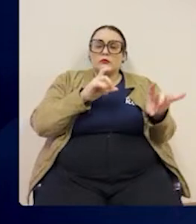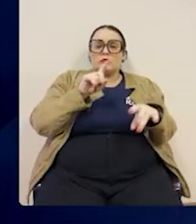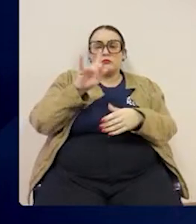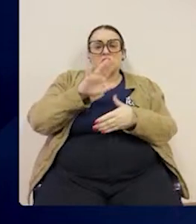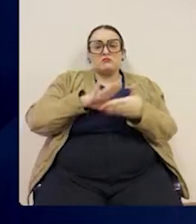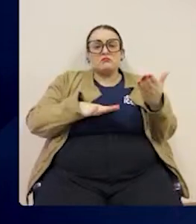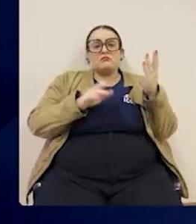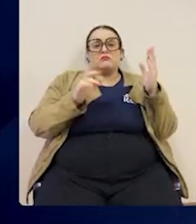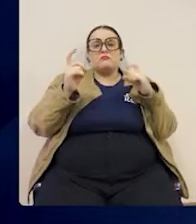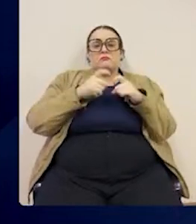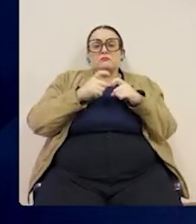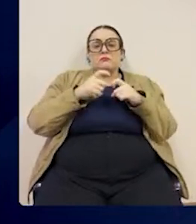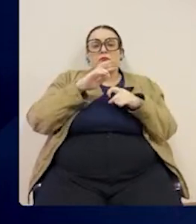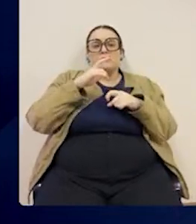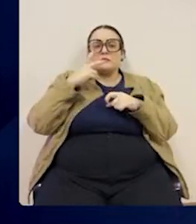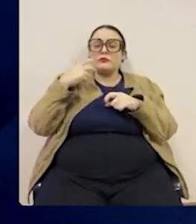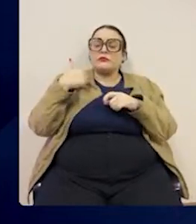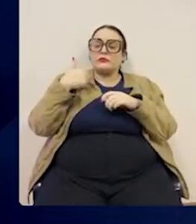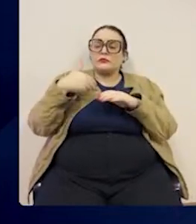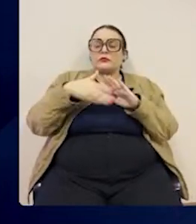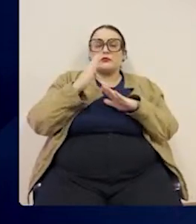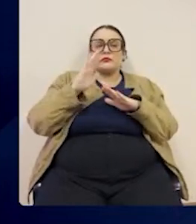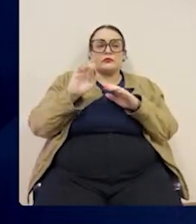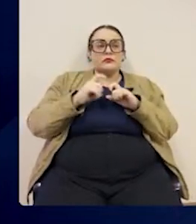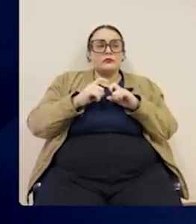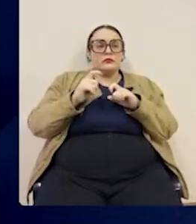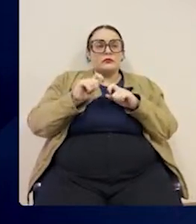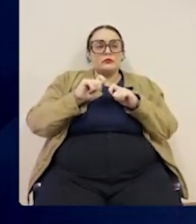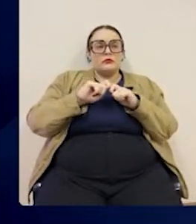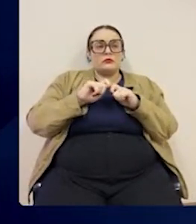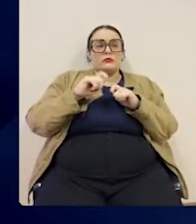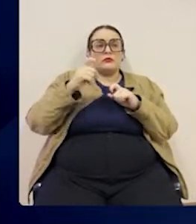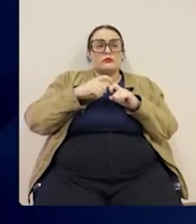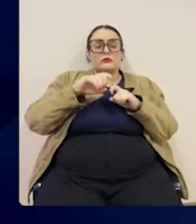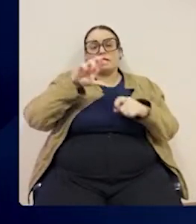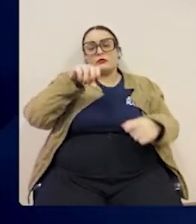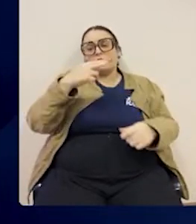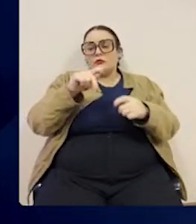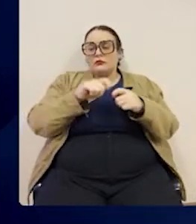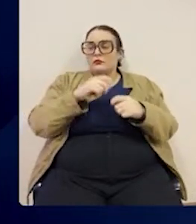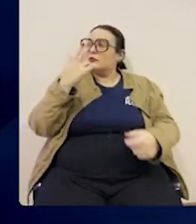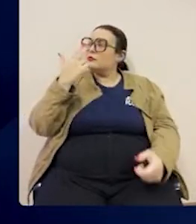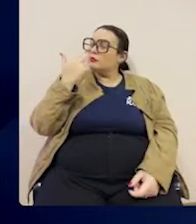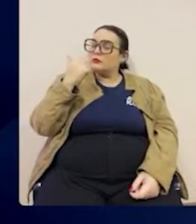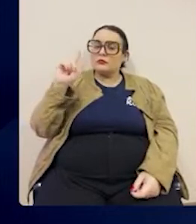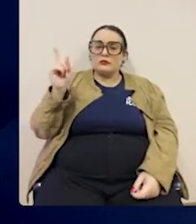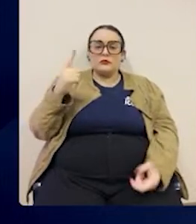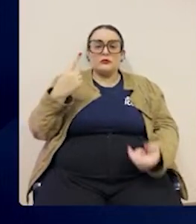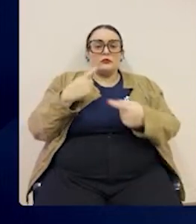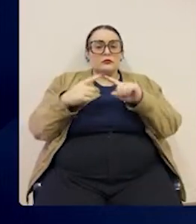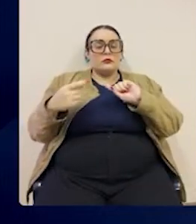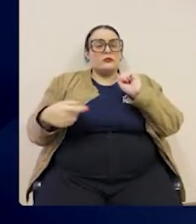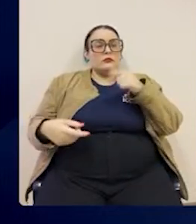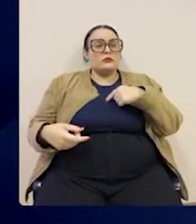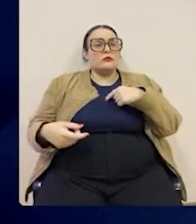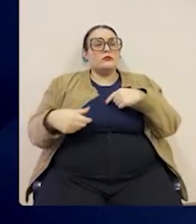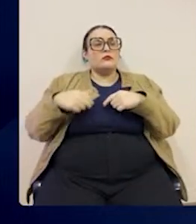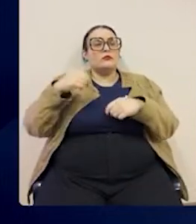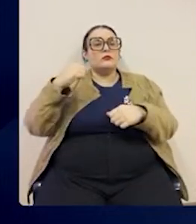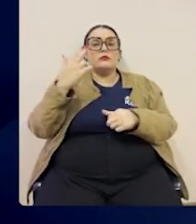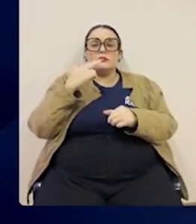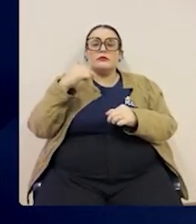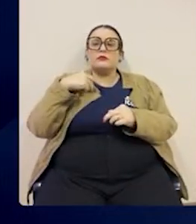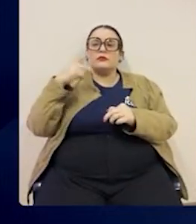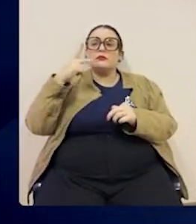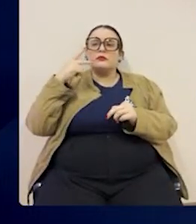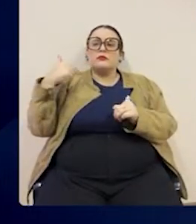fui fazer medicina, ou ao nutricionista, você não fala, fui fazer nutrição, né? Mas a gente, quando vai ao fisioterapeuta, fala, fui fazer fisioterapia,